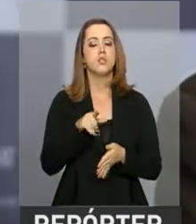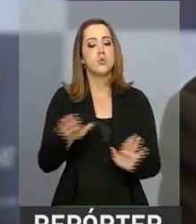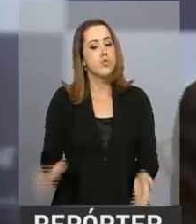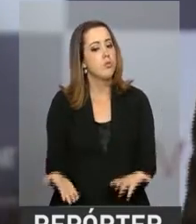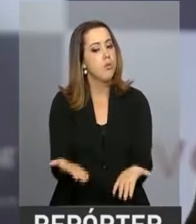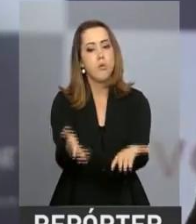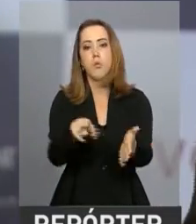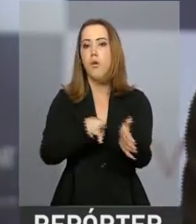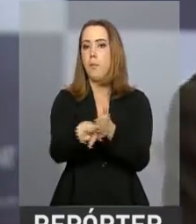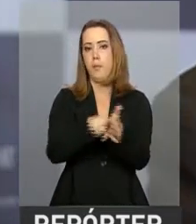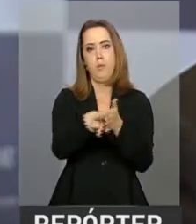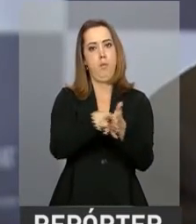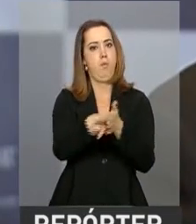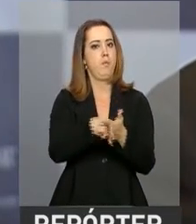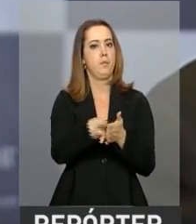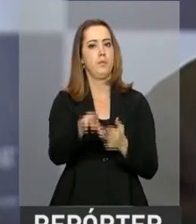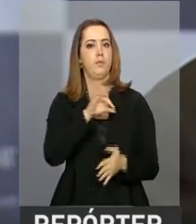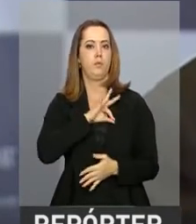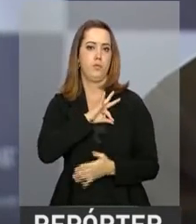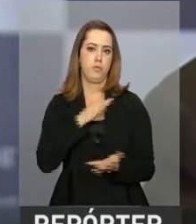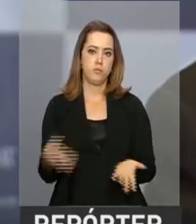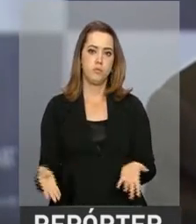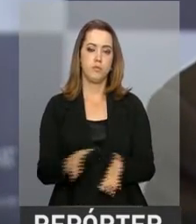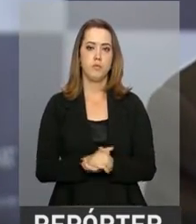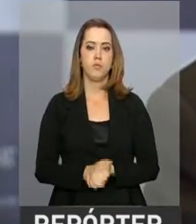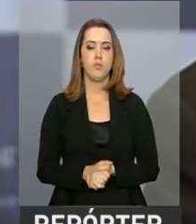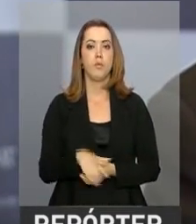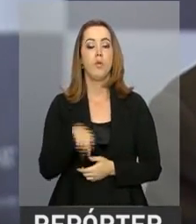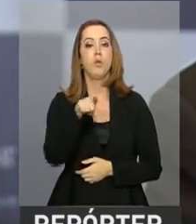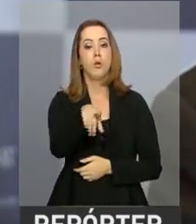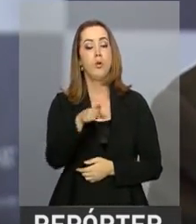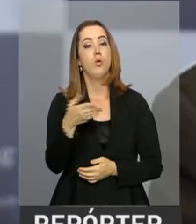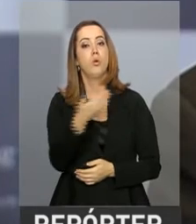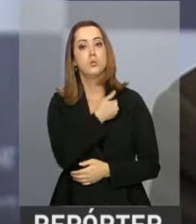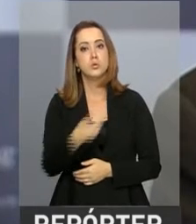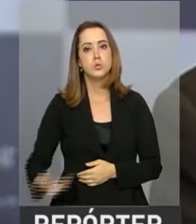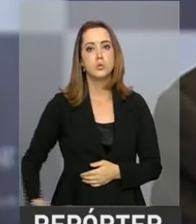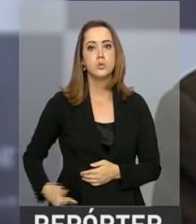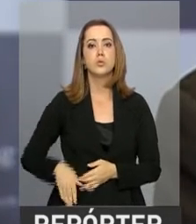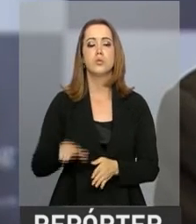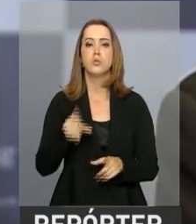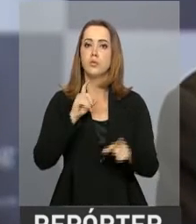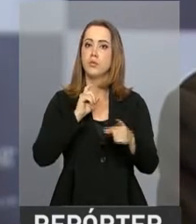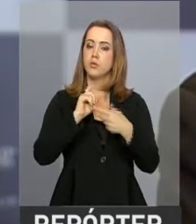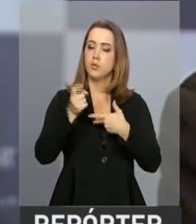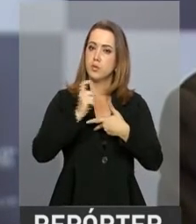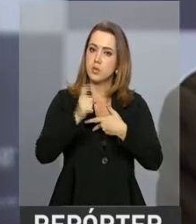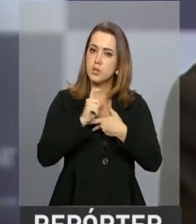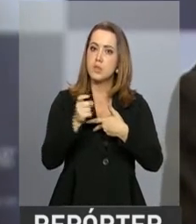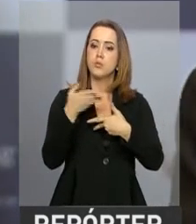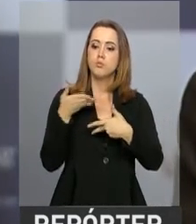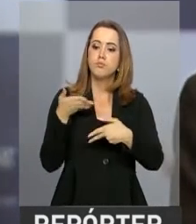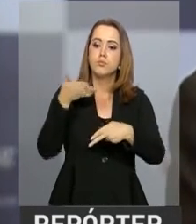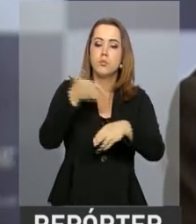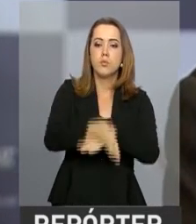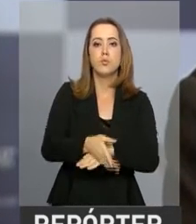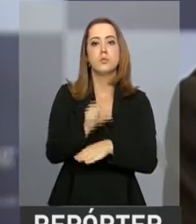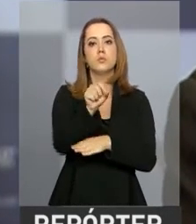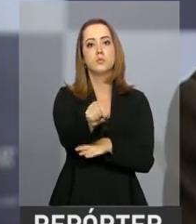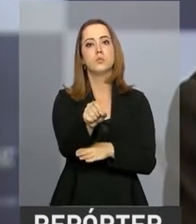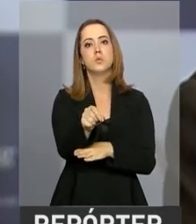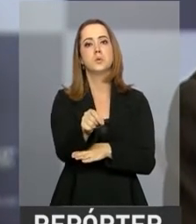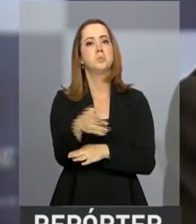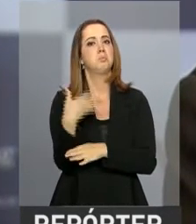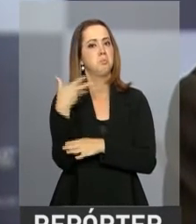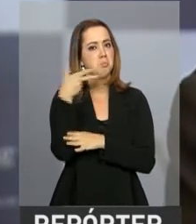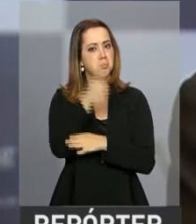Lava Jato. E dou um exemplo. O governo, o Poder Executivo participa de forma brilhante na